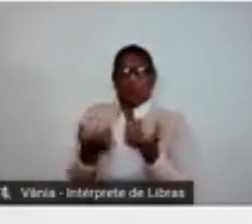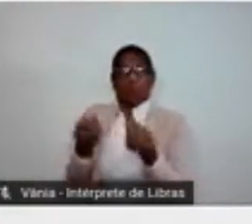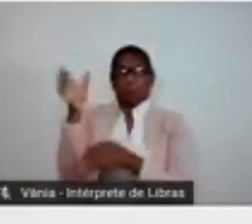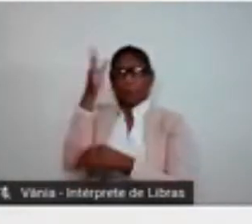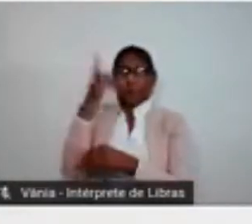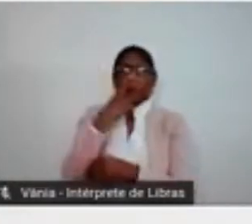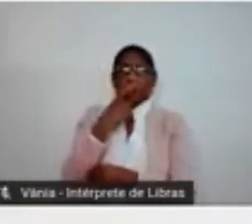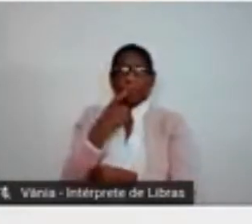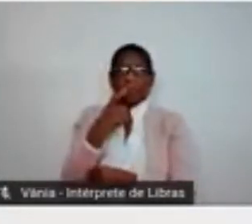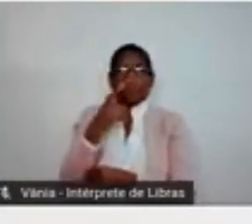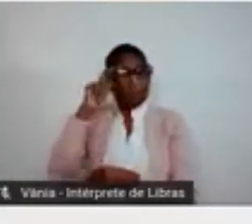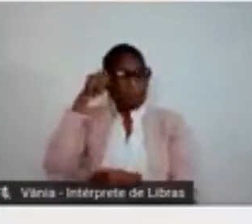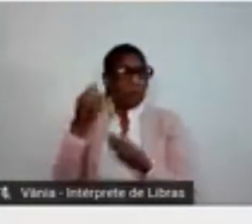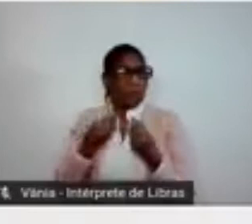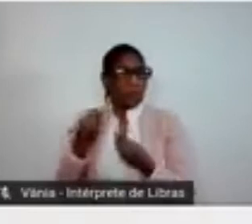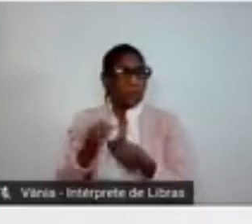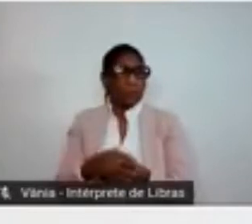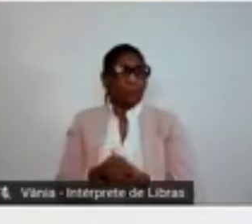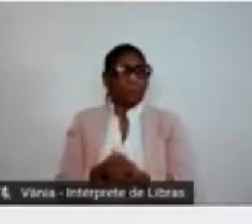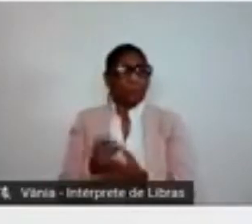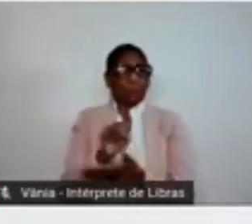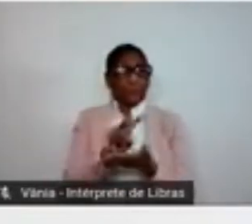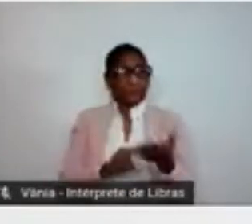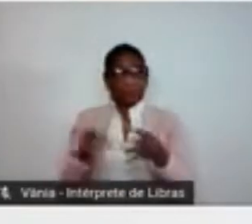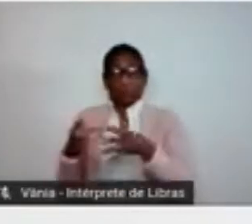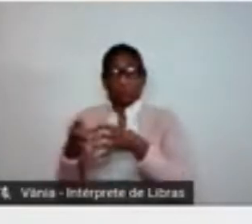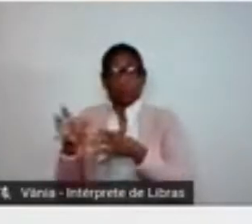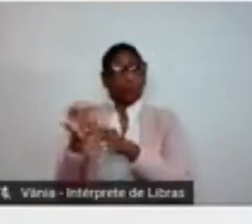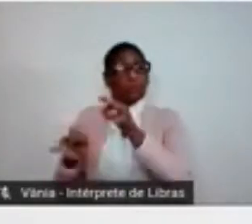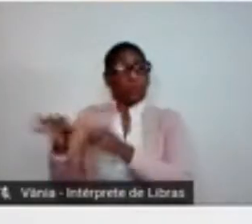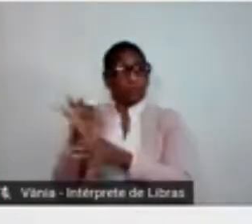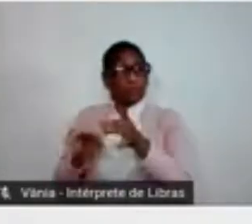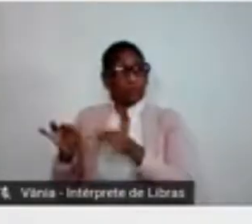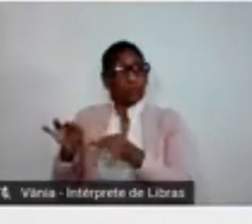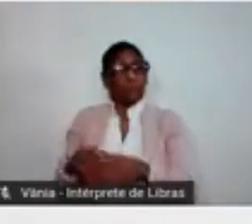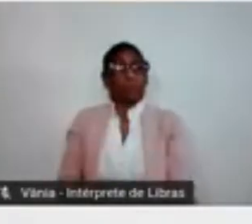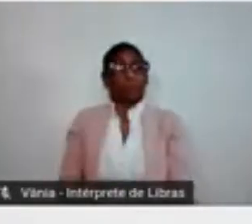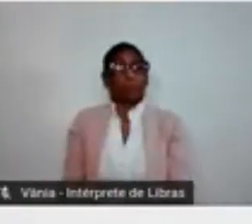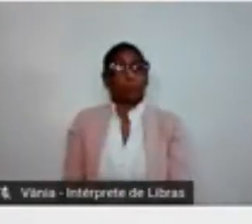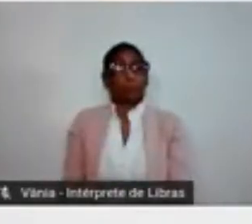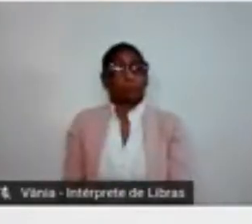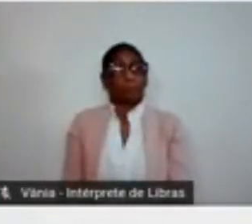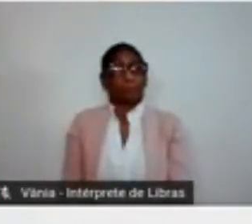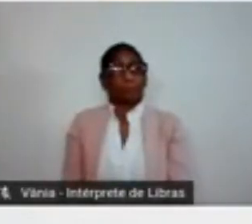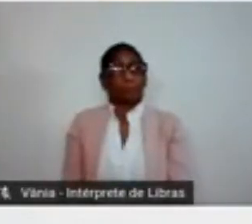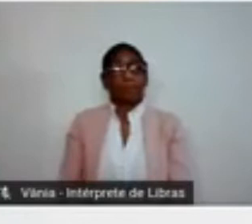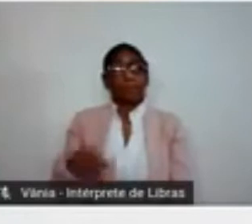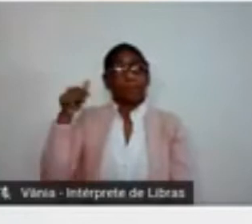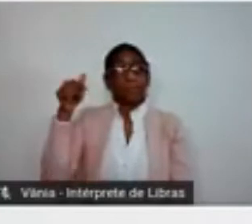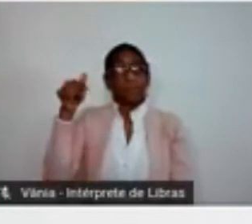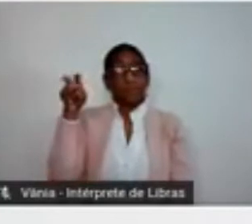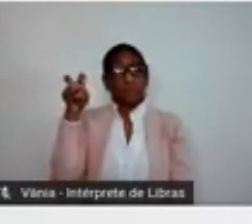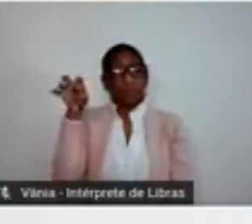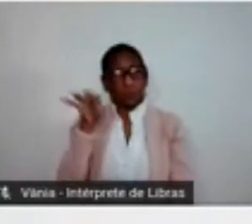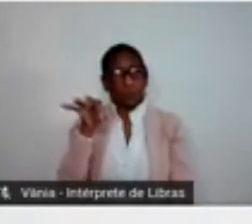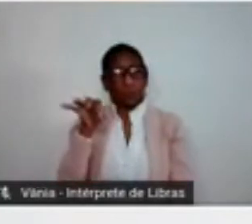que foi concedida, né, na análise do nosso grupo técnico. Era uma questão de 75% de ocupação,